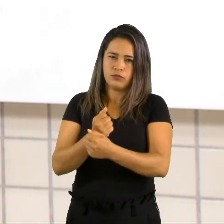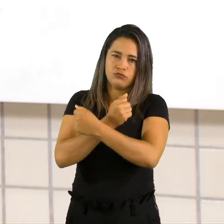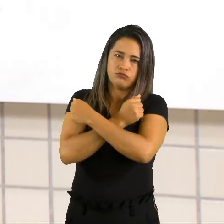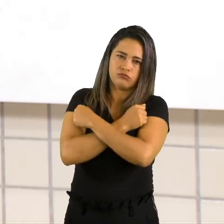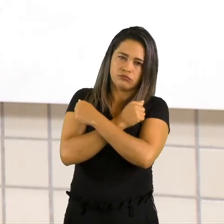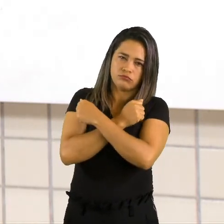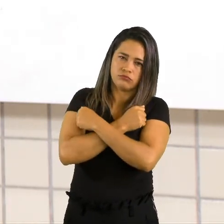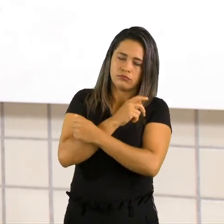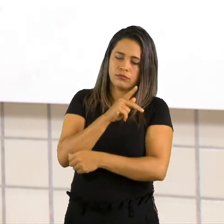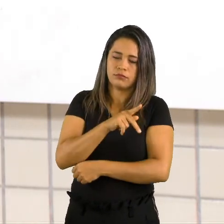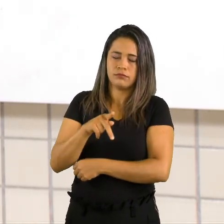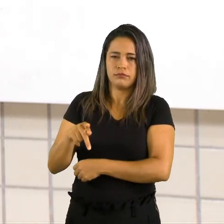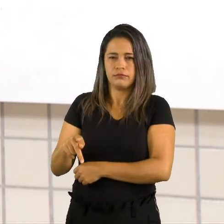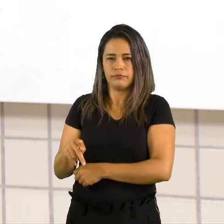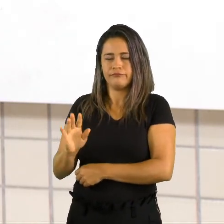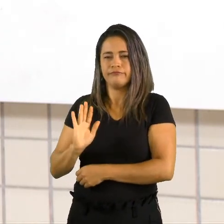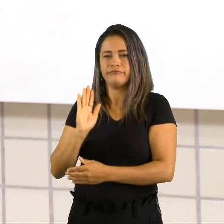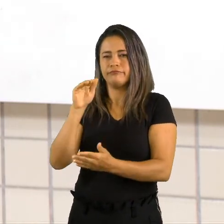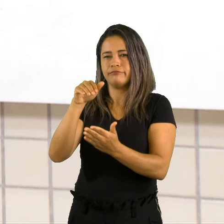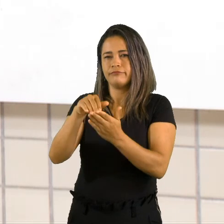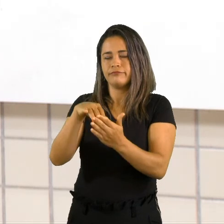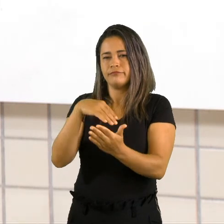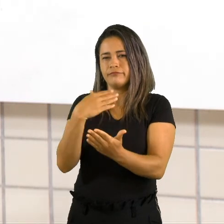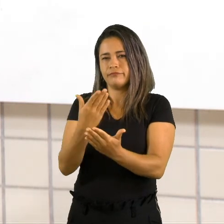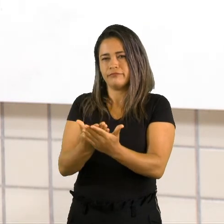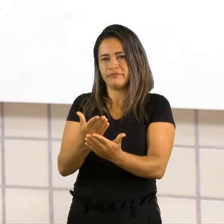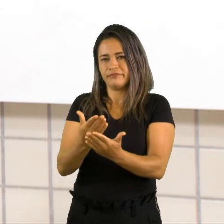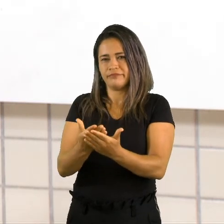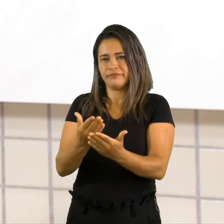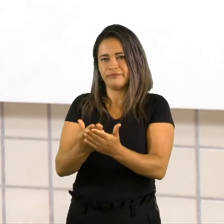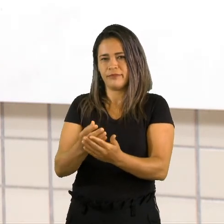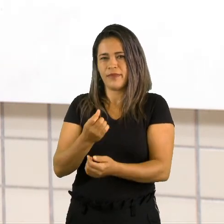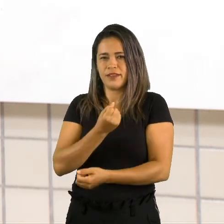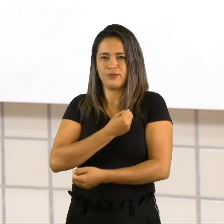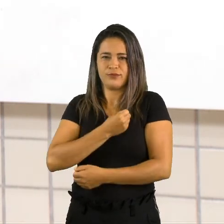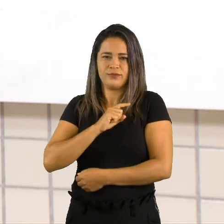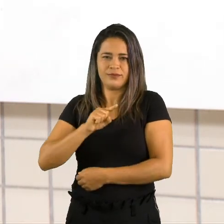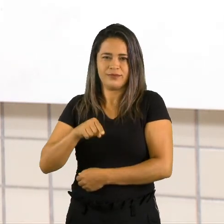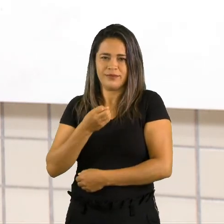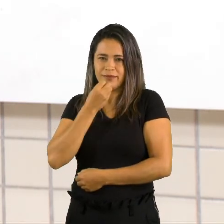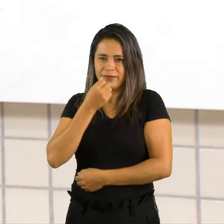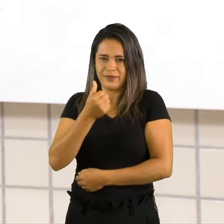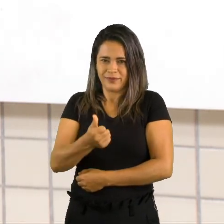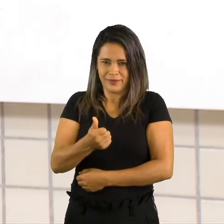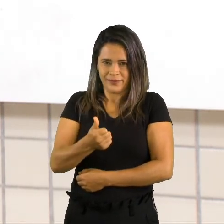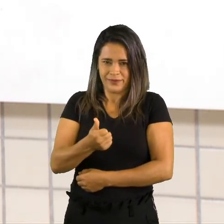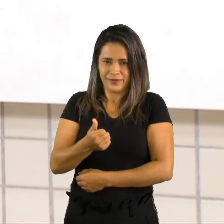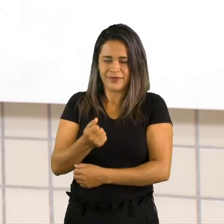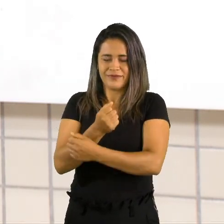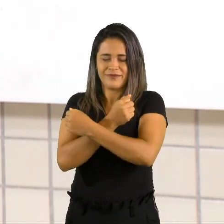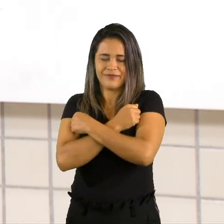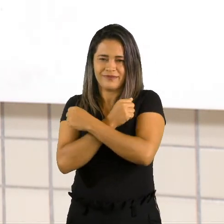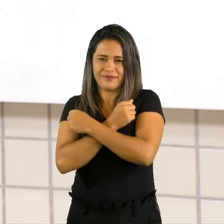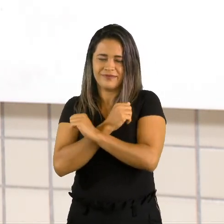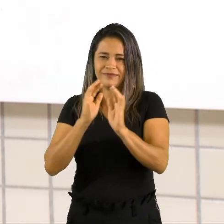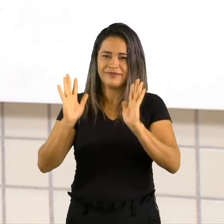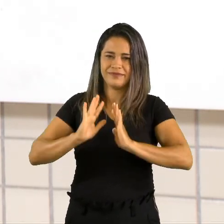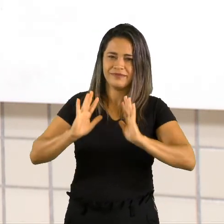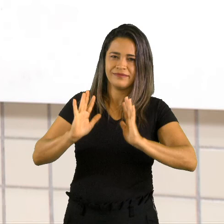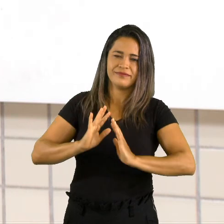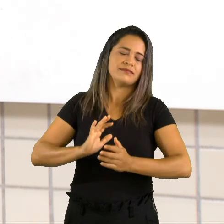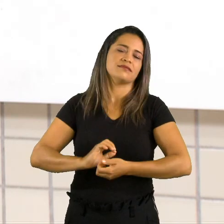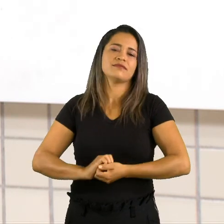professora Jaqueline e até a próxima aula com mais números decimais. Tá bom, pessoal? Grande abraço, até mais!